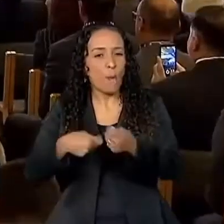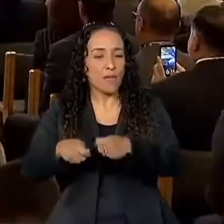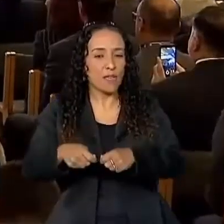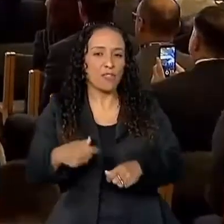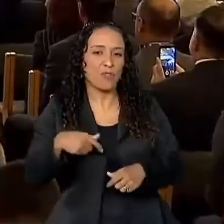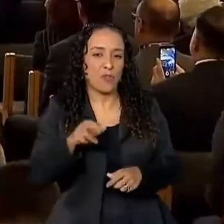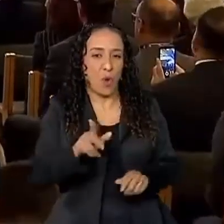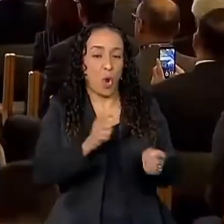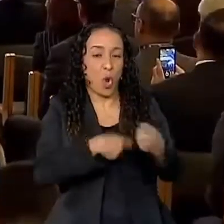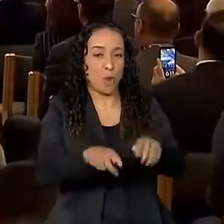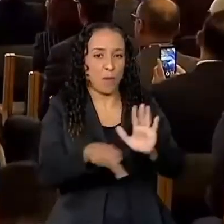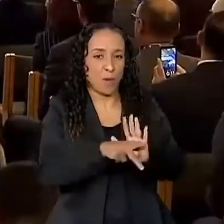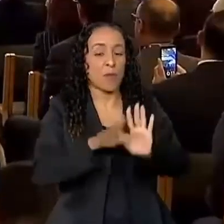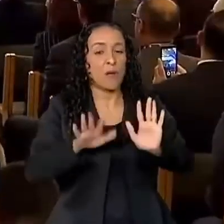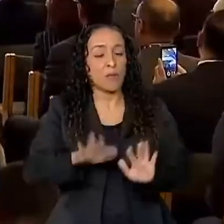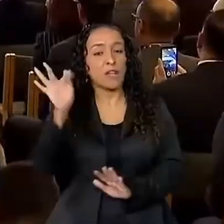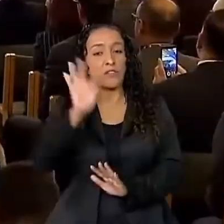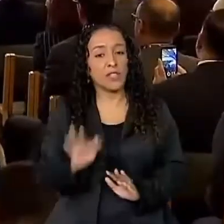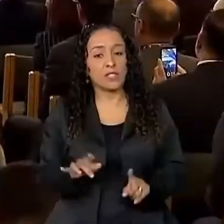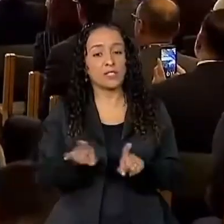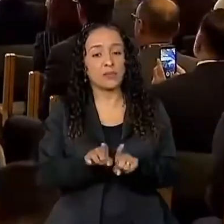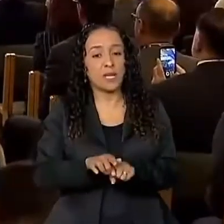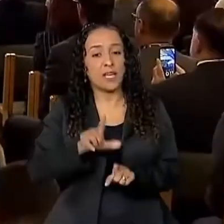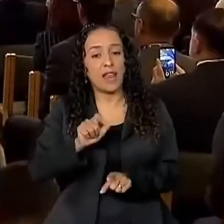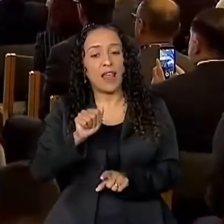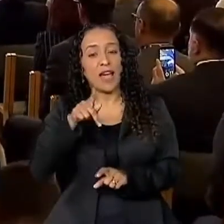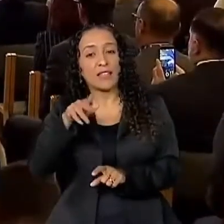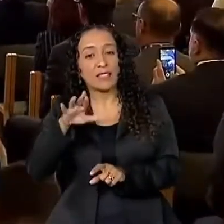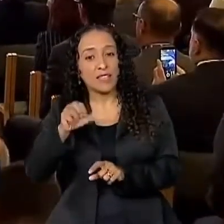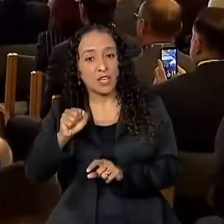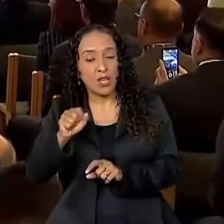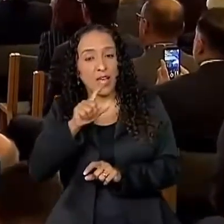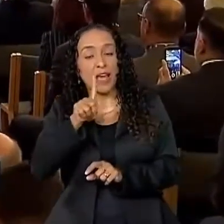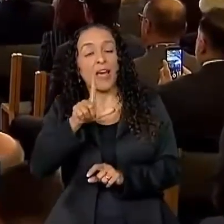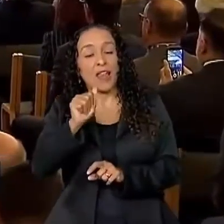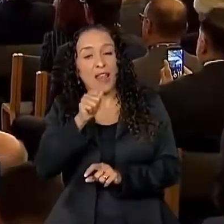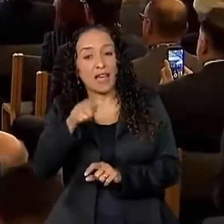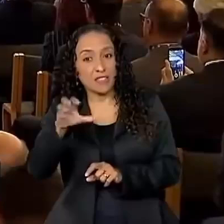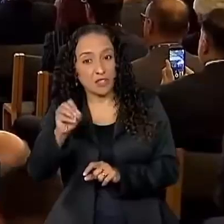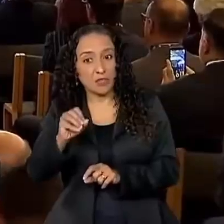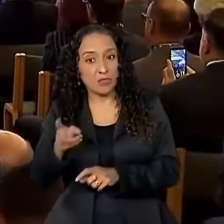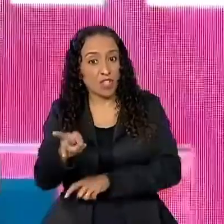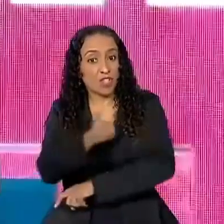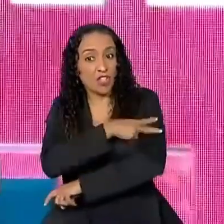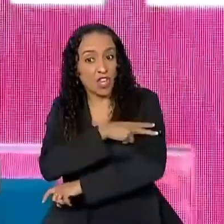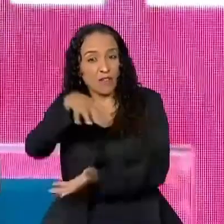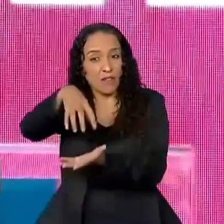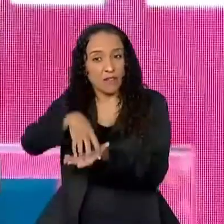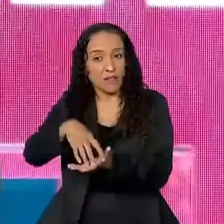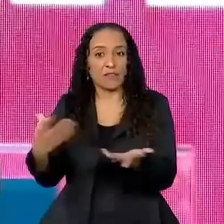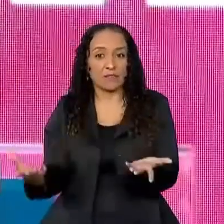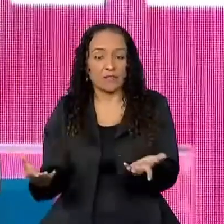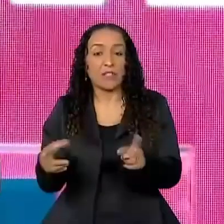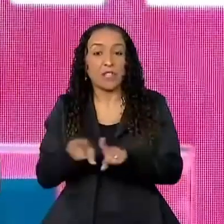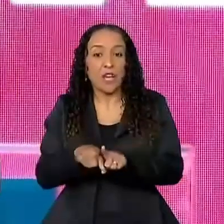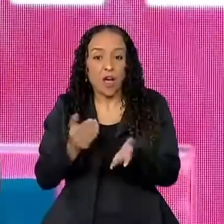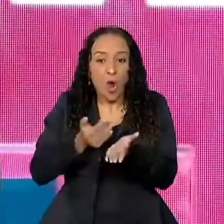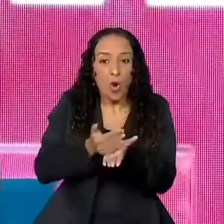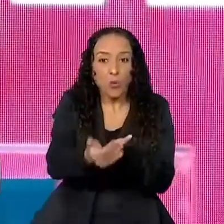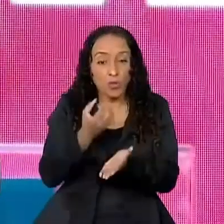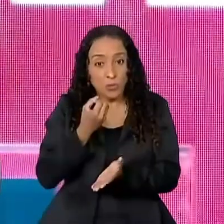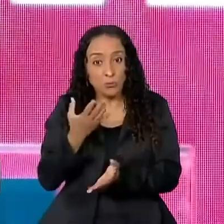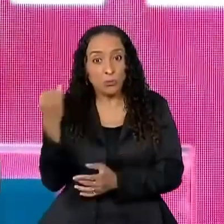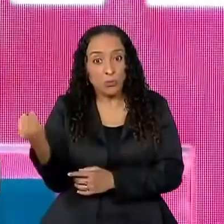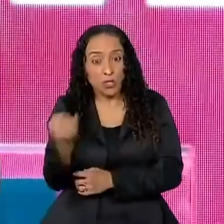fico muito feliz ainda que meu amigo Lázaro Kader foi escolhido chefe de gabinete da futura presidenta. Então o jogo começa